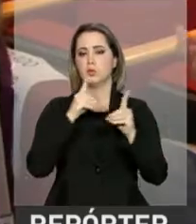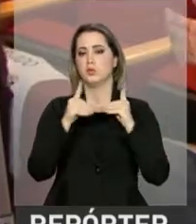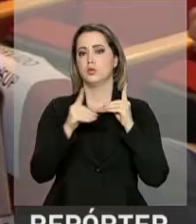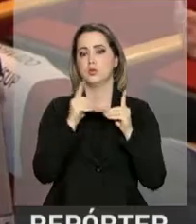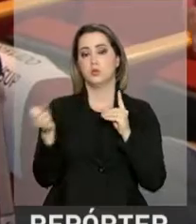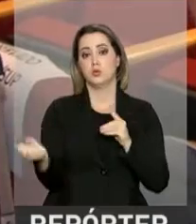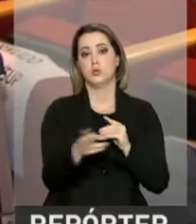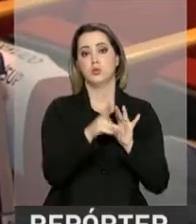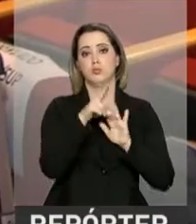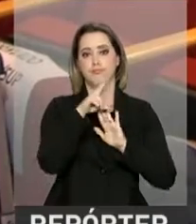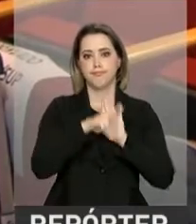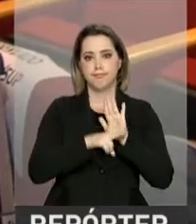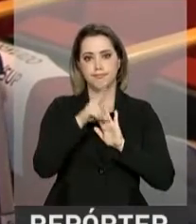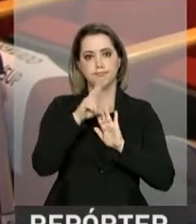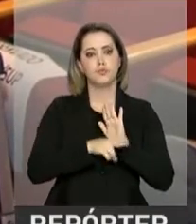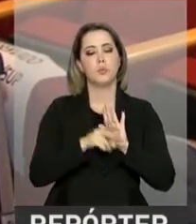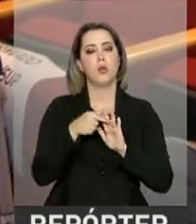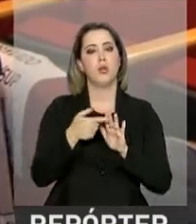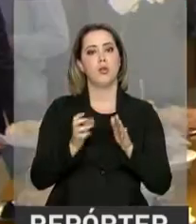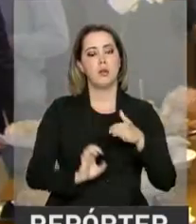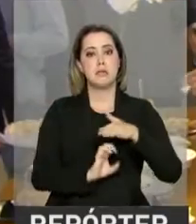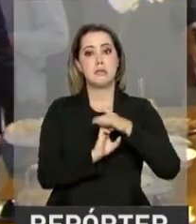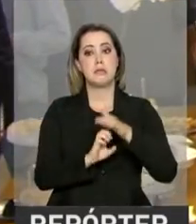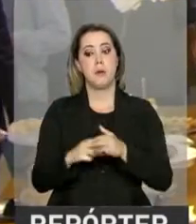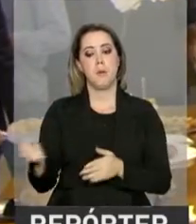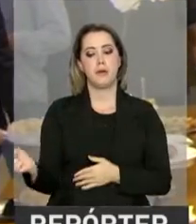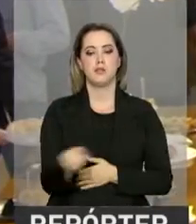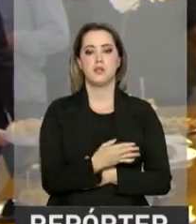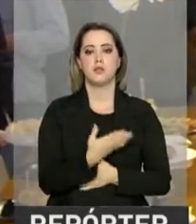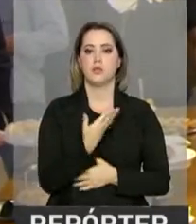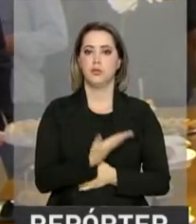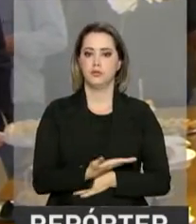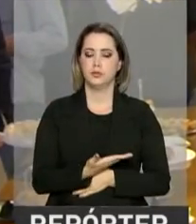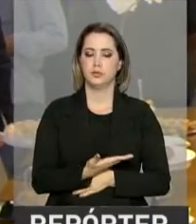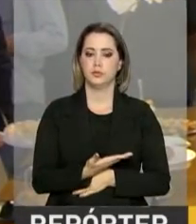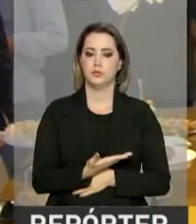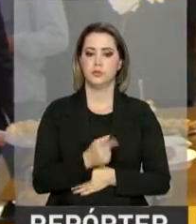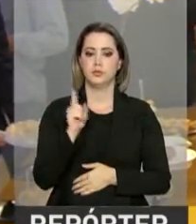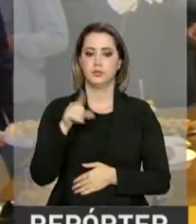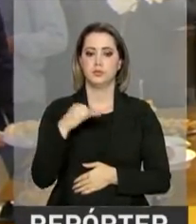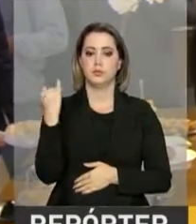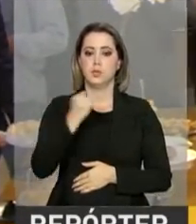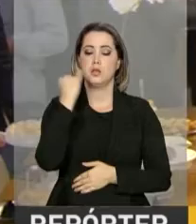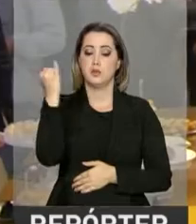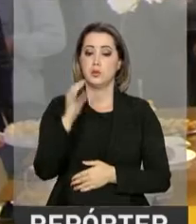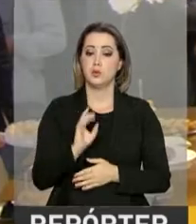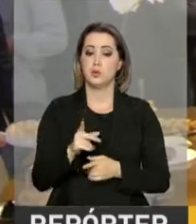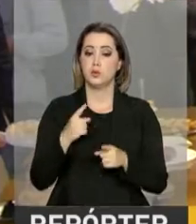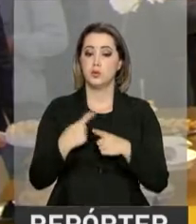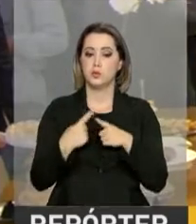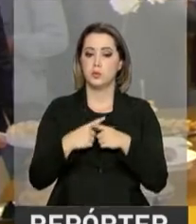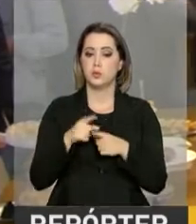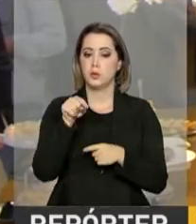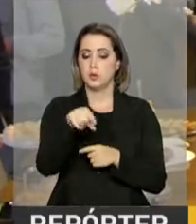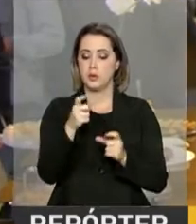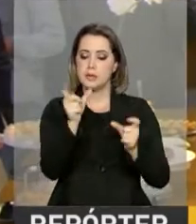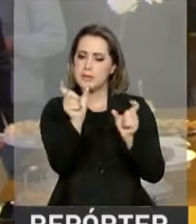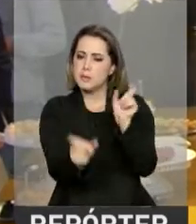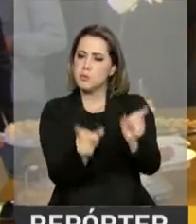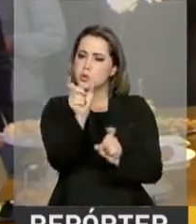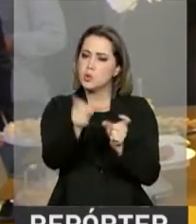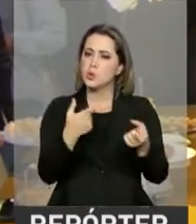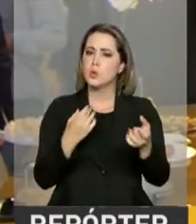novos rumos para as empresas e startups. Por que isso é importante? Porque muitos desses empreendedores de startups, eles são da